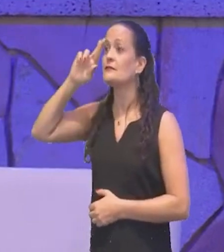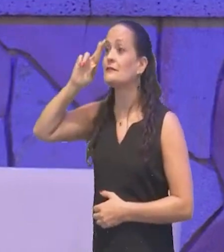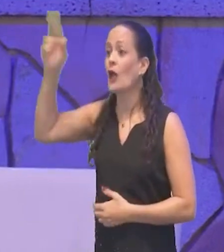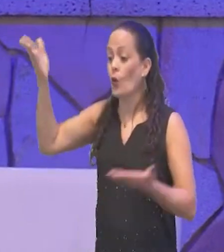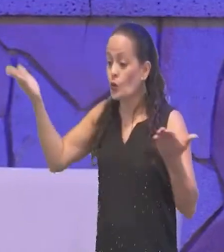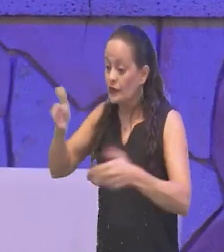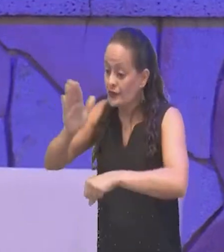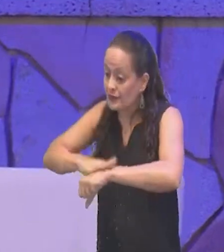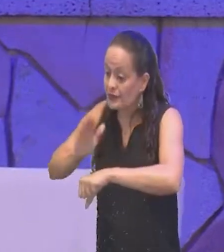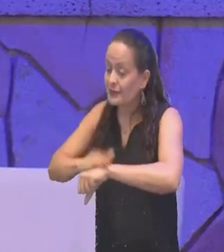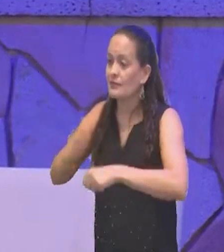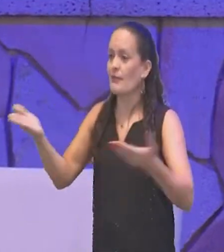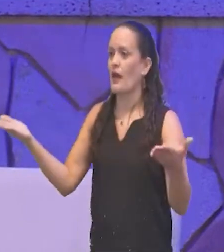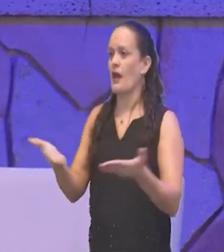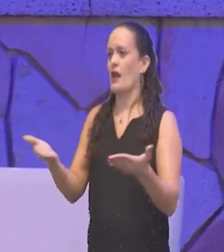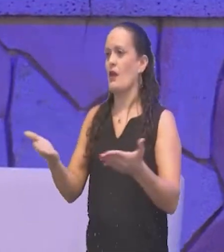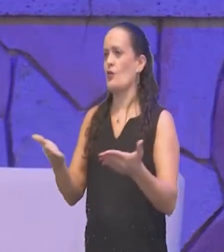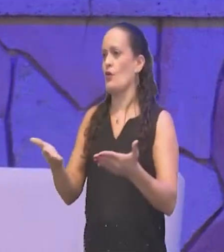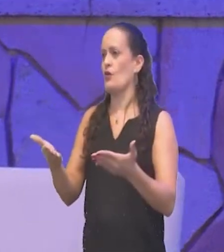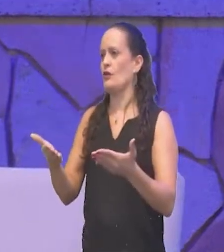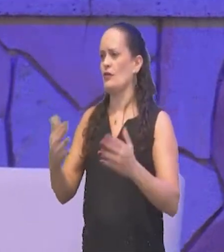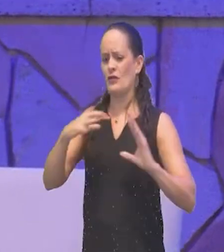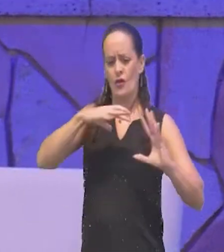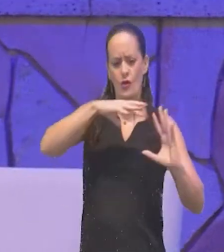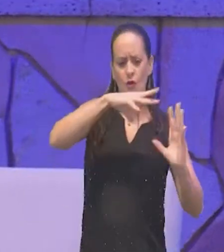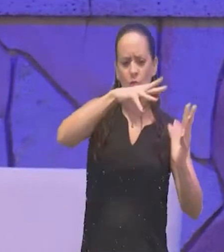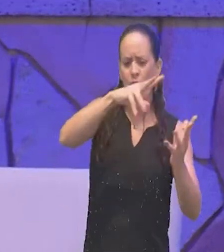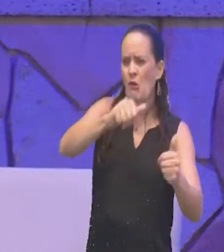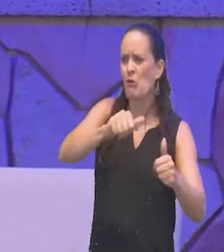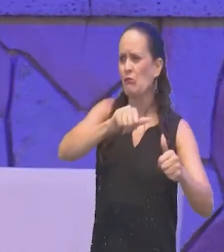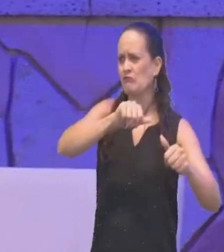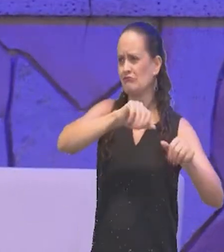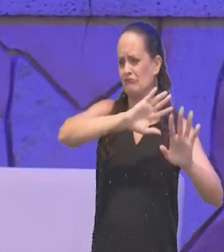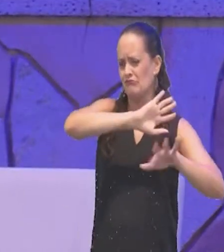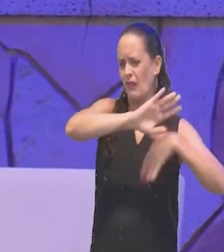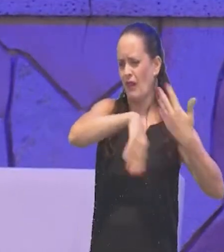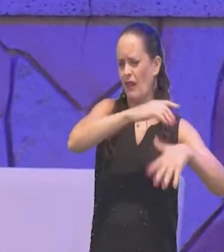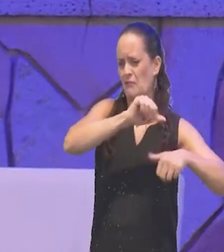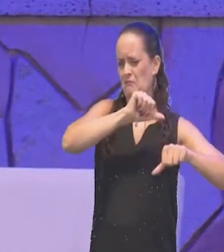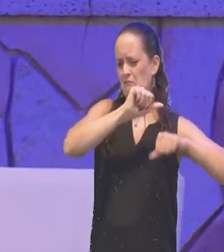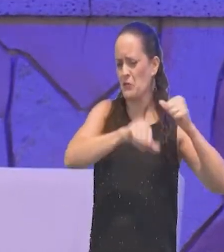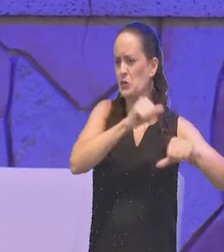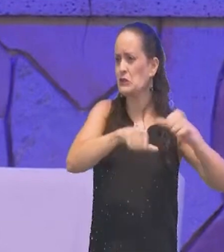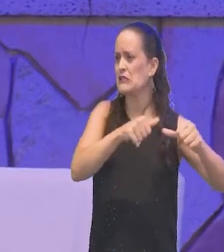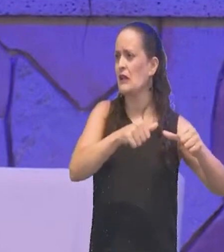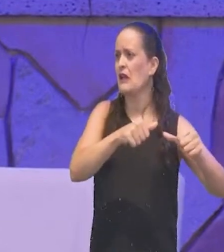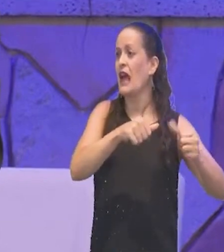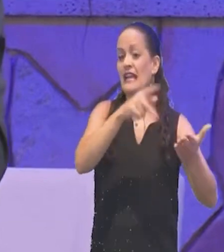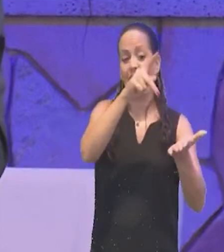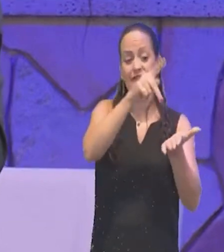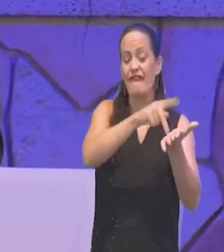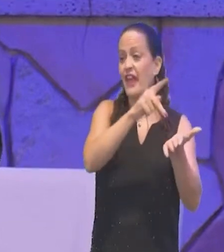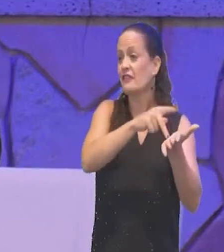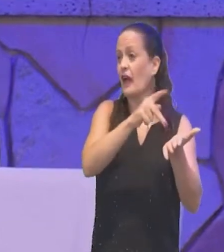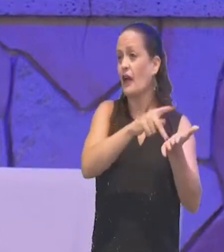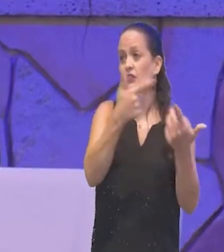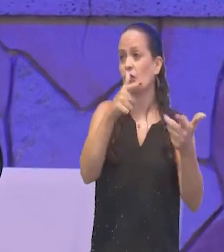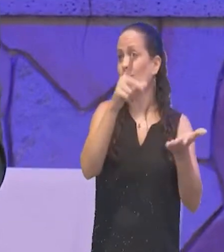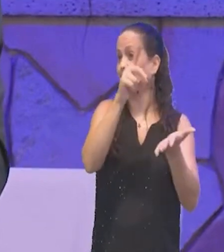neste tempo, neste mundo de valores tão invertidos, onde a verdade é relativa e